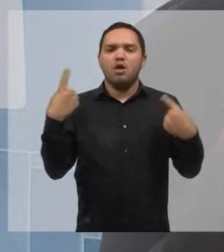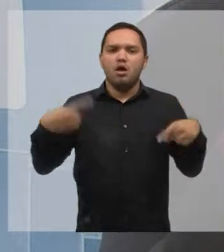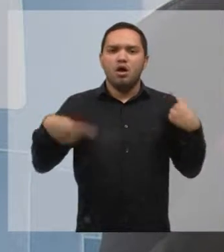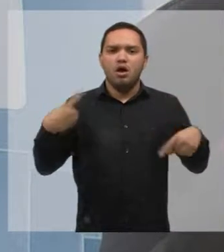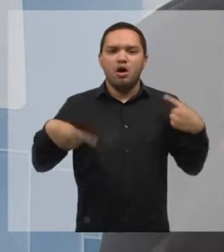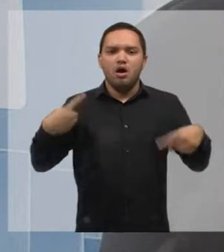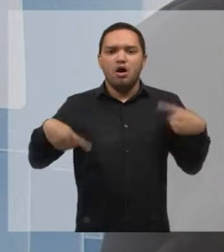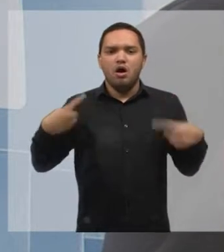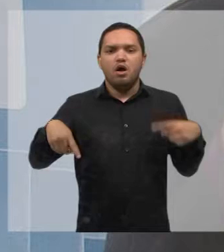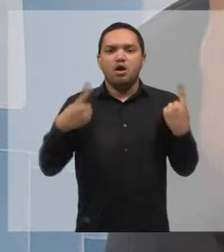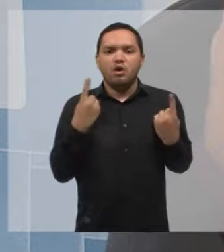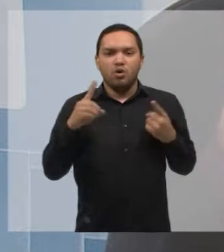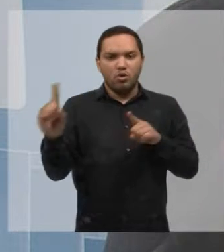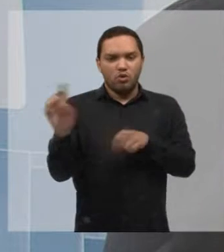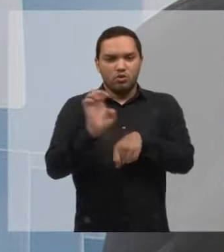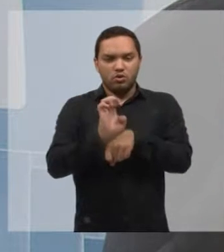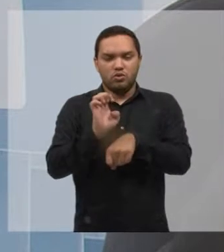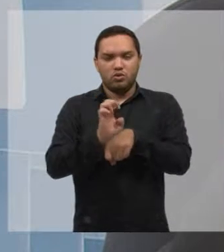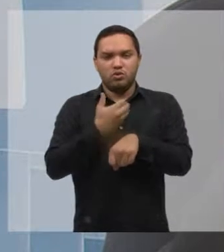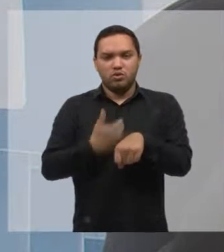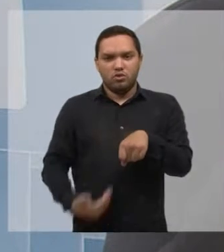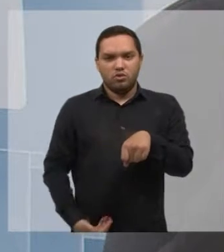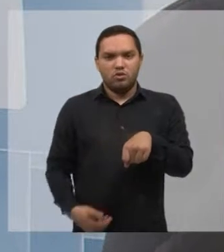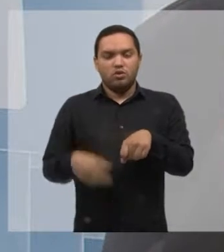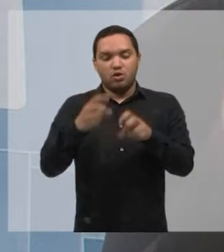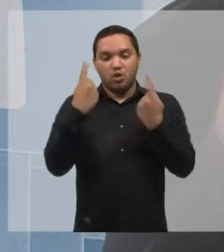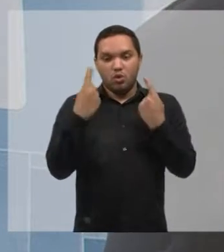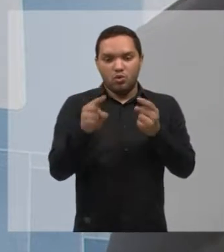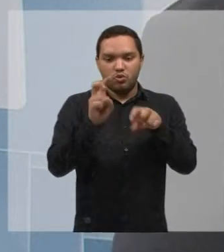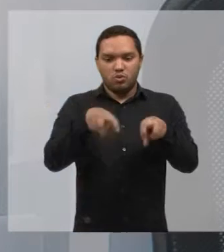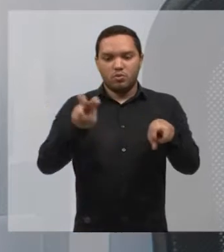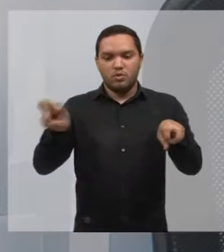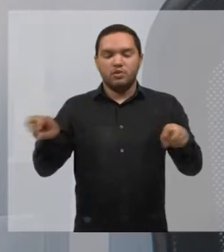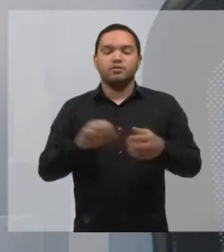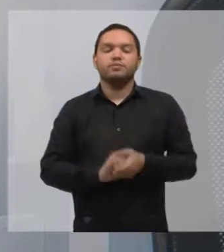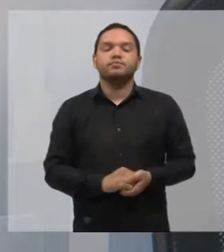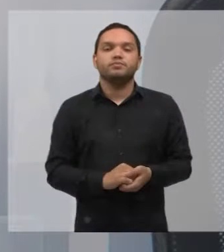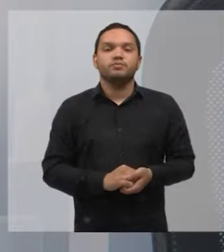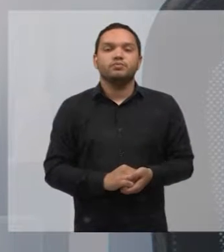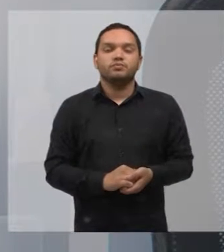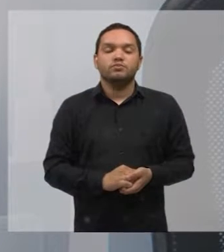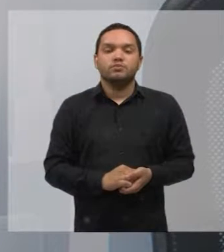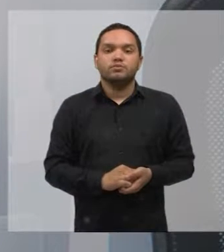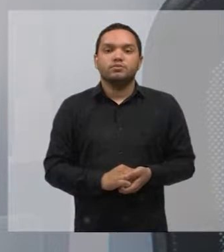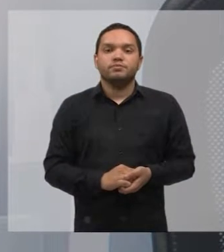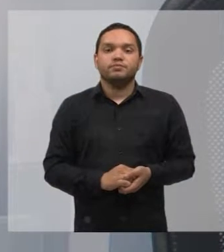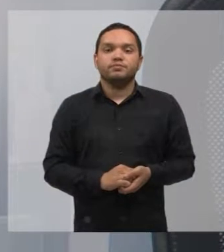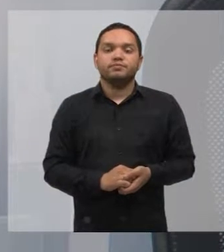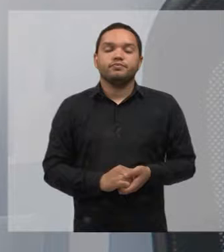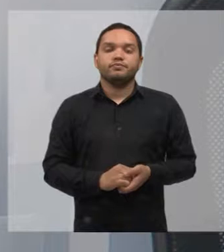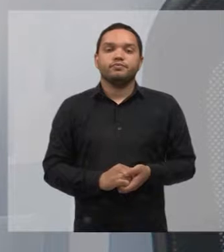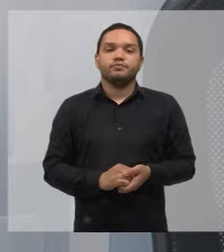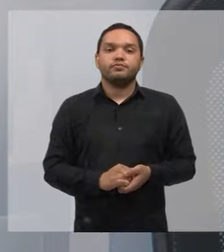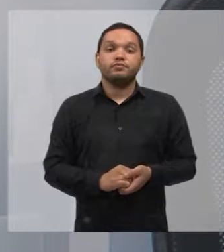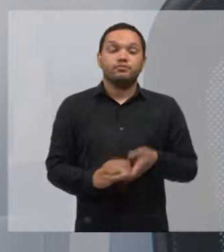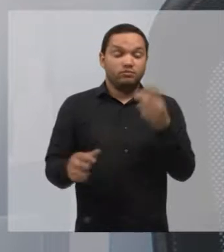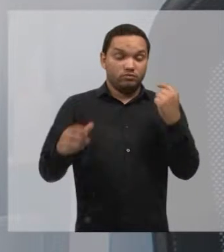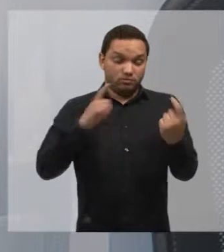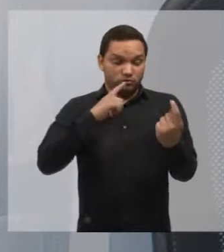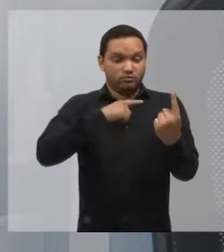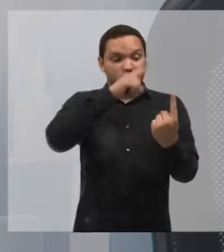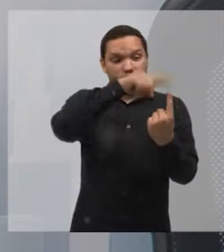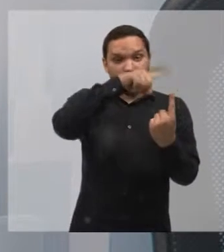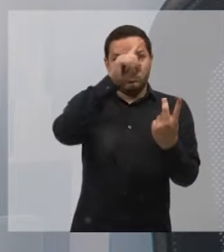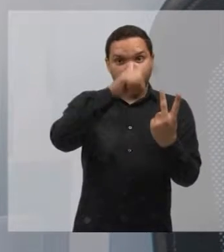contra o governo do Estado e contra aquela mesa que foi eleita, né? Do outro lado, você tem 2 políticos que